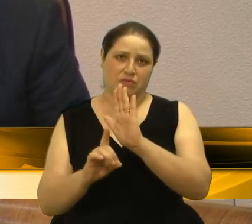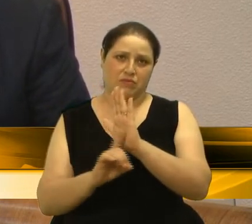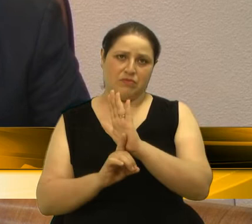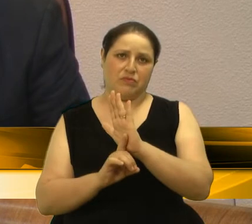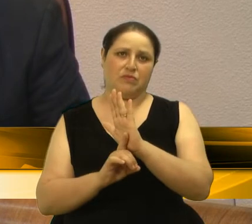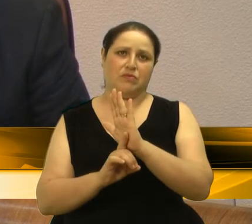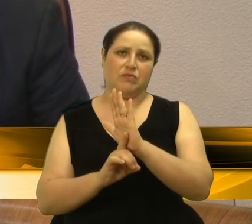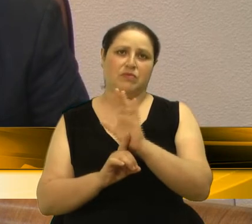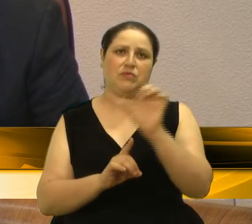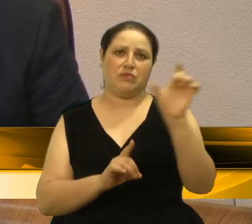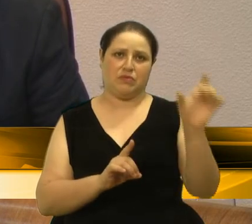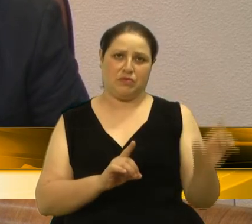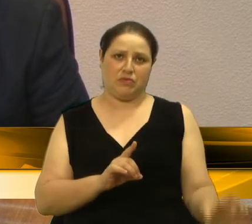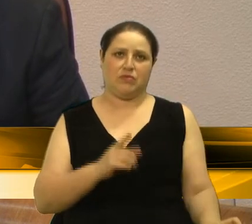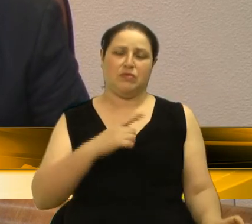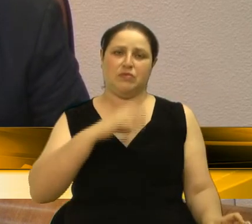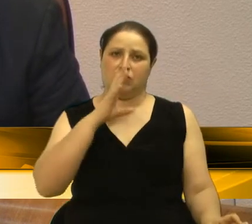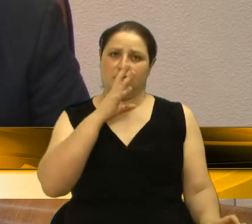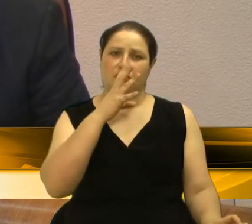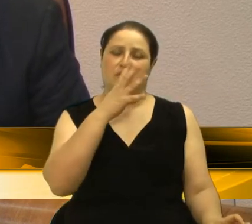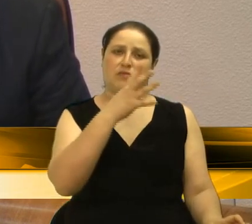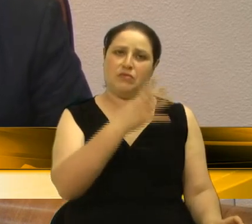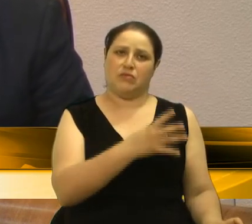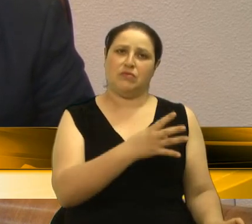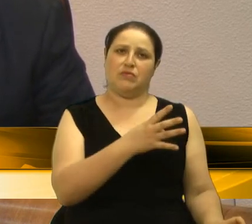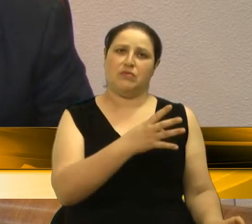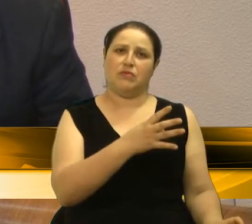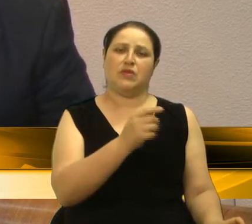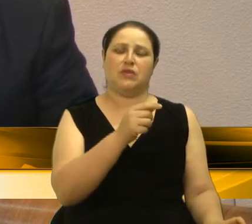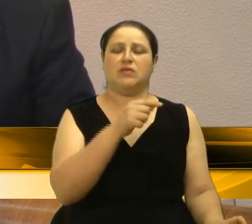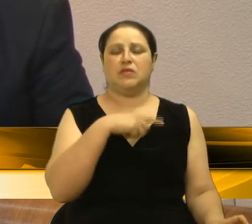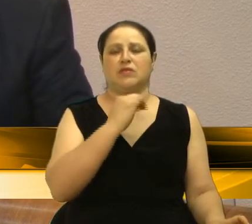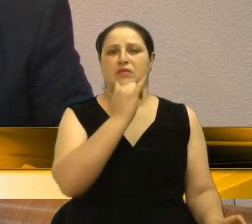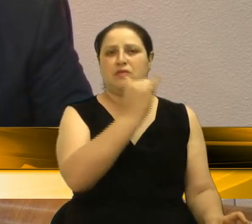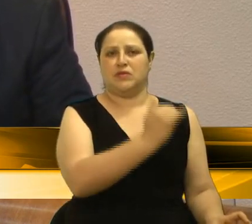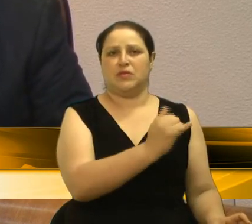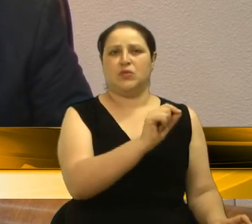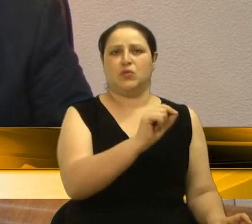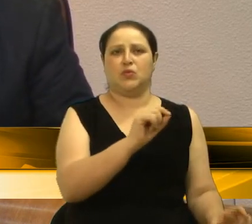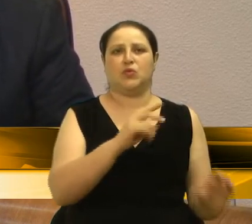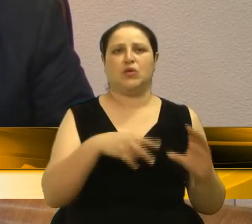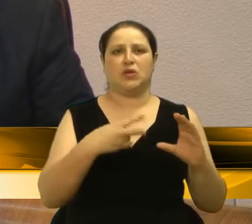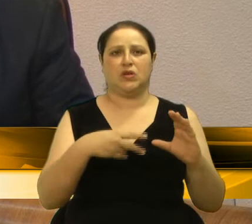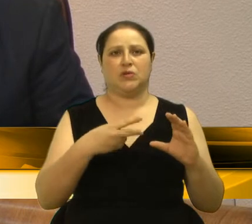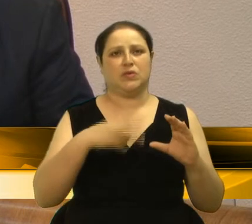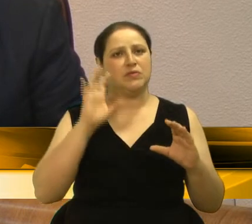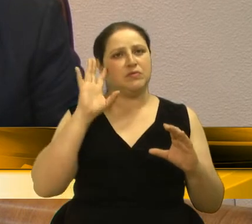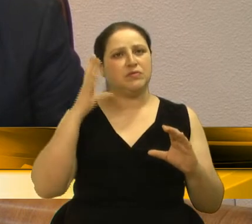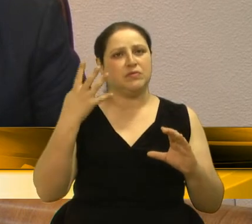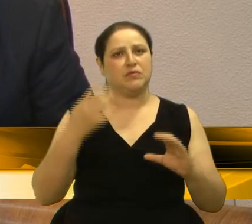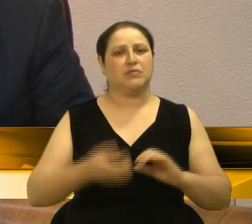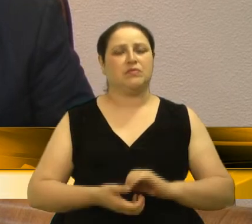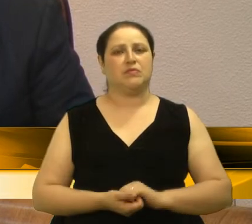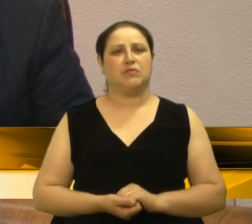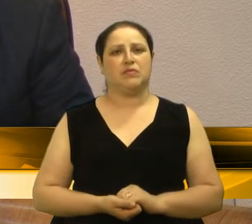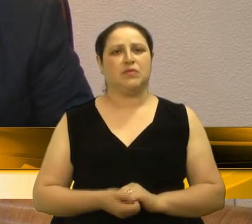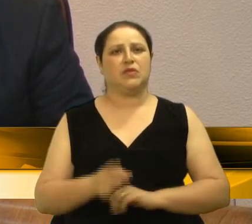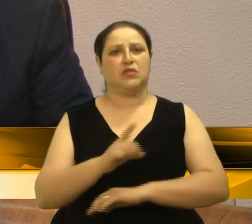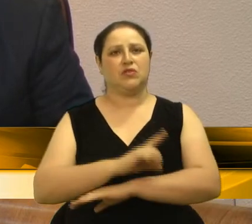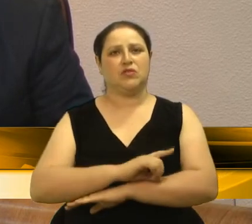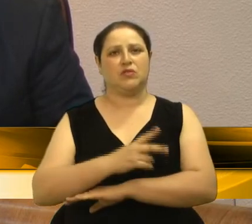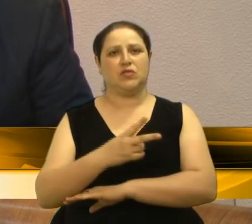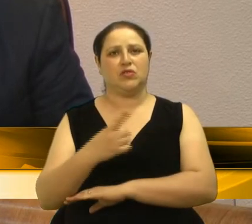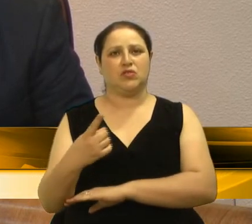foi notificado da decisão da Câmara Municipal. No dia 21 de outubro, o agravado impetrou o mandato de segurança, sustentando que a